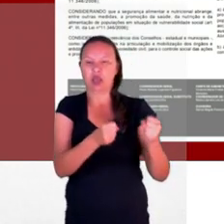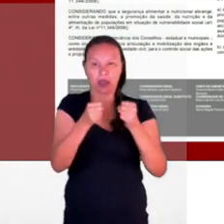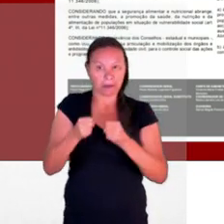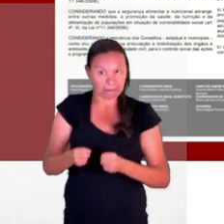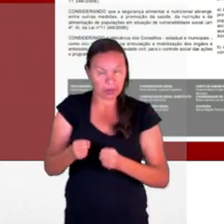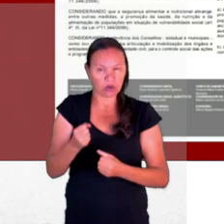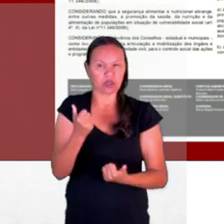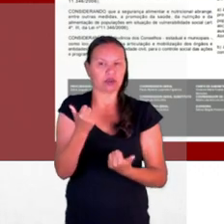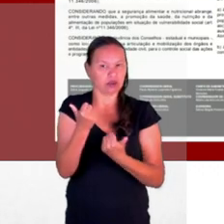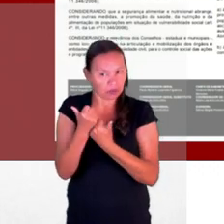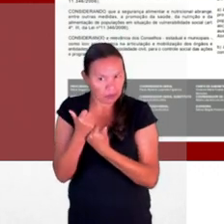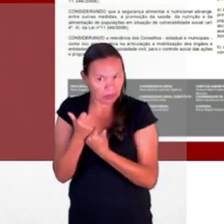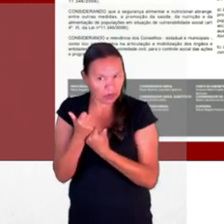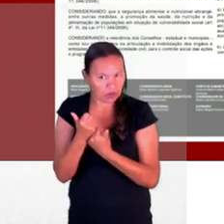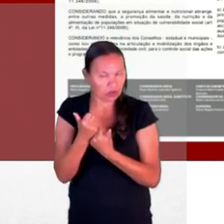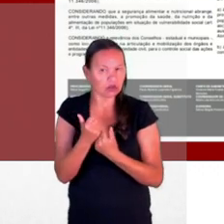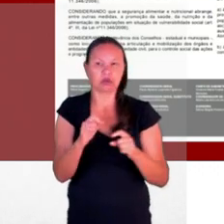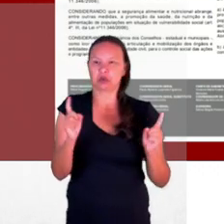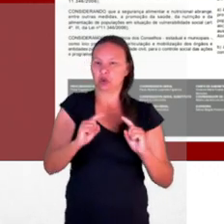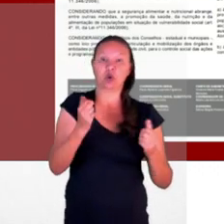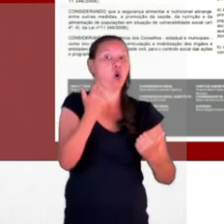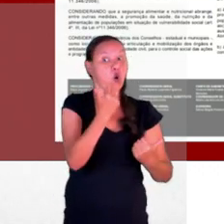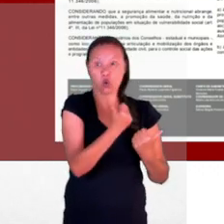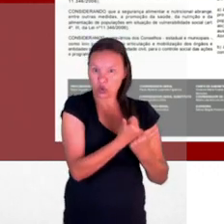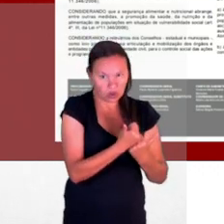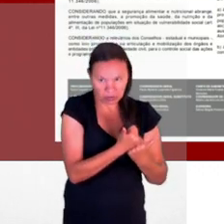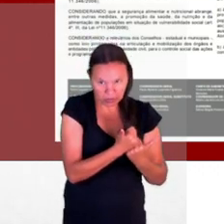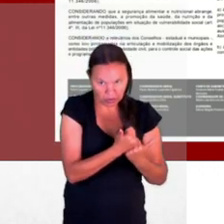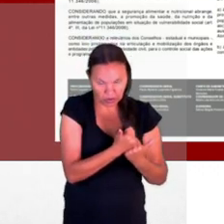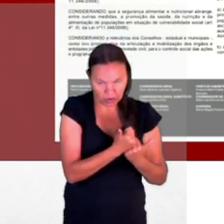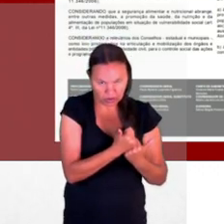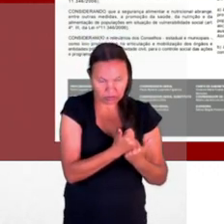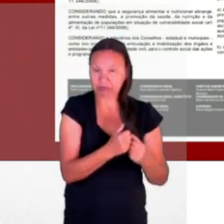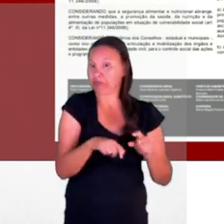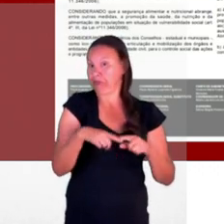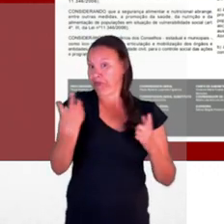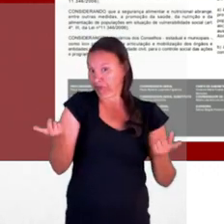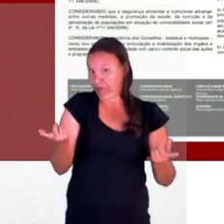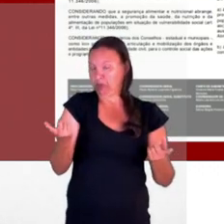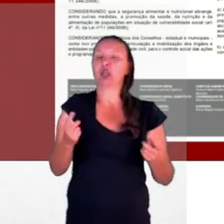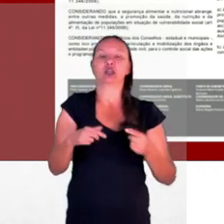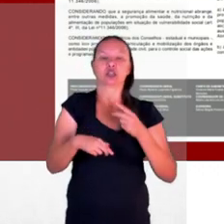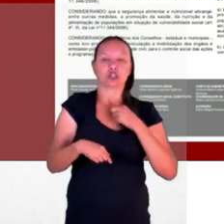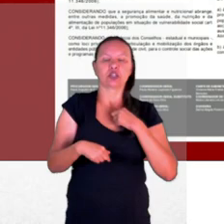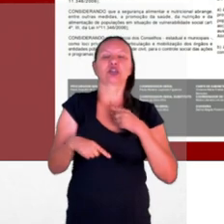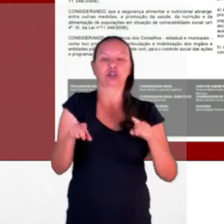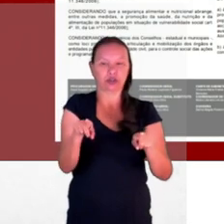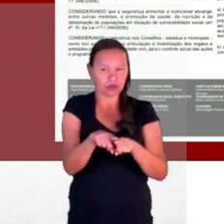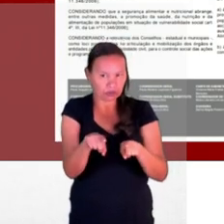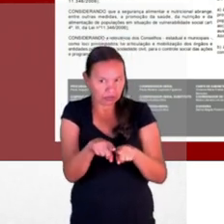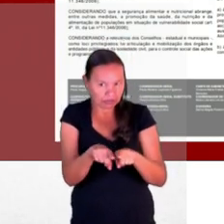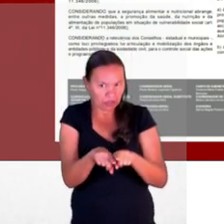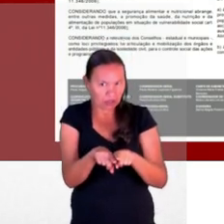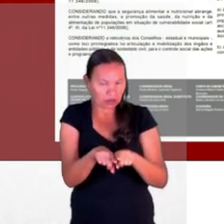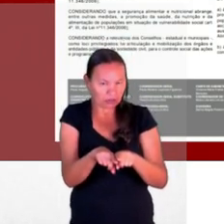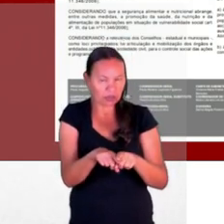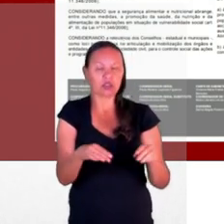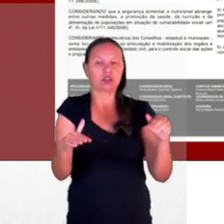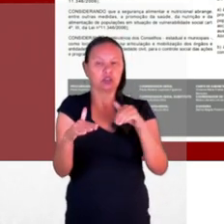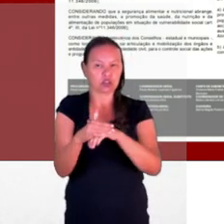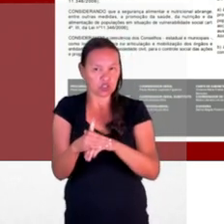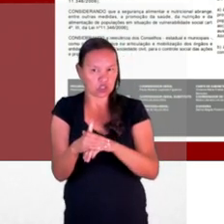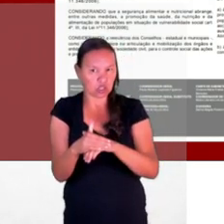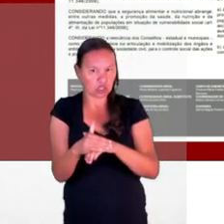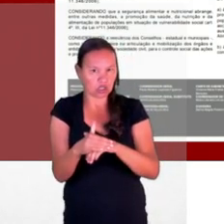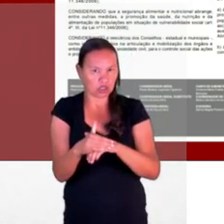uma decisão estratégica institucional porque aí a gente também eh eh enxerta por assim dizer